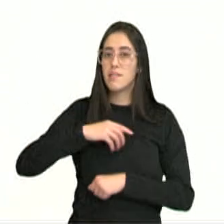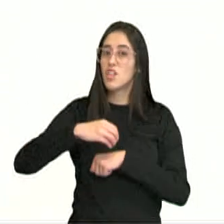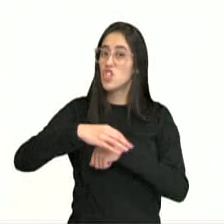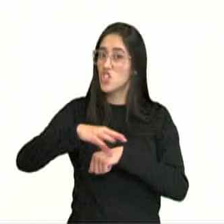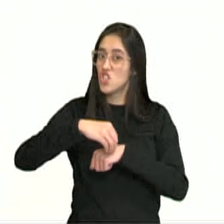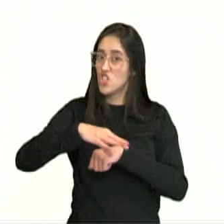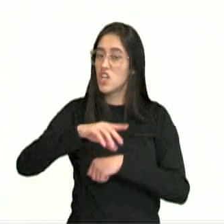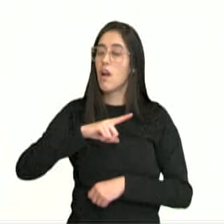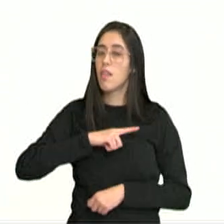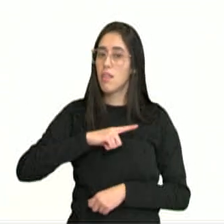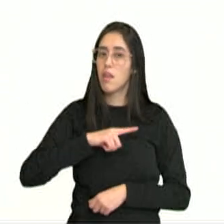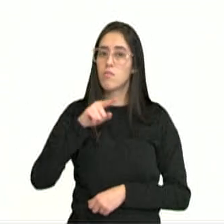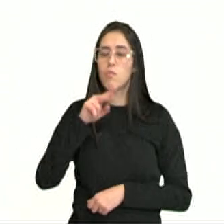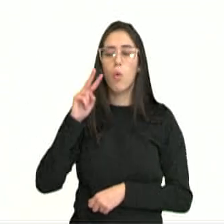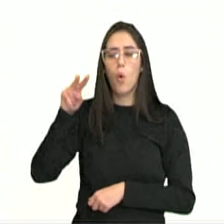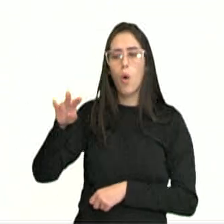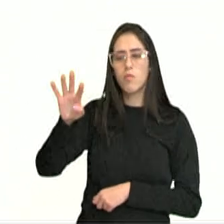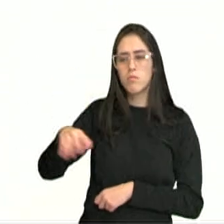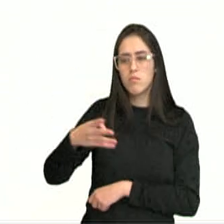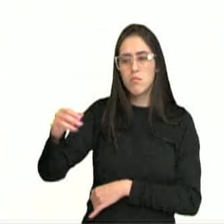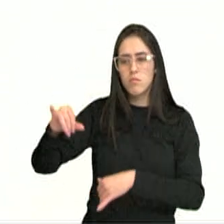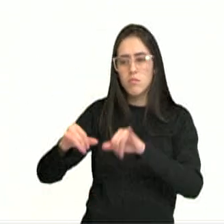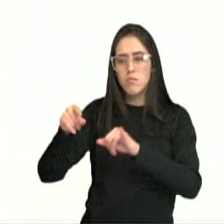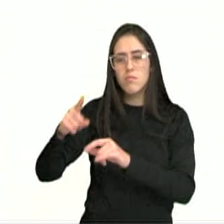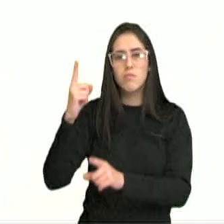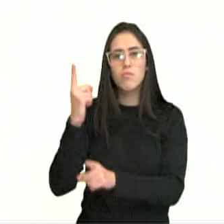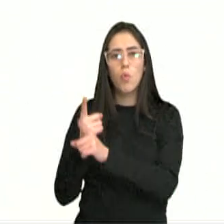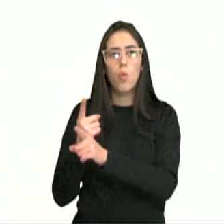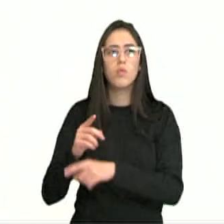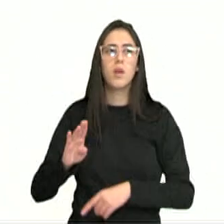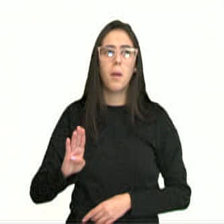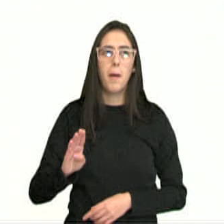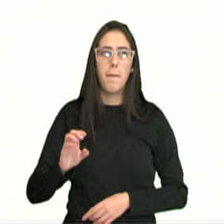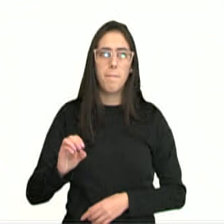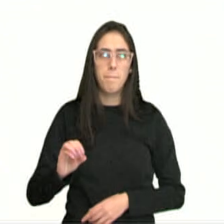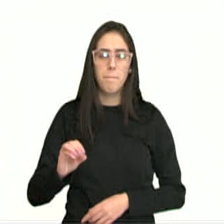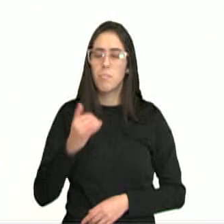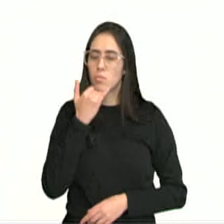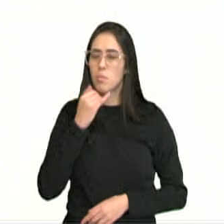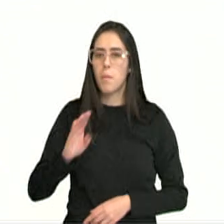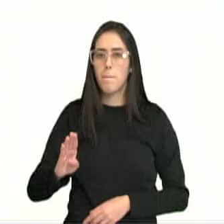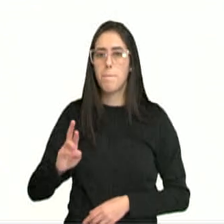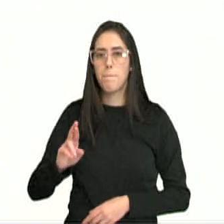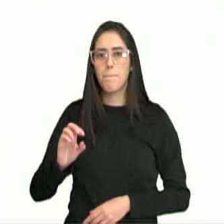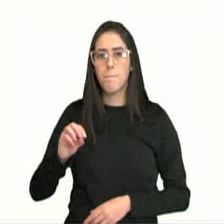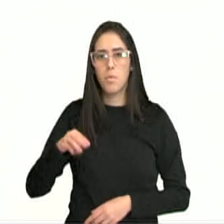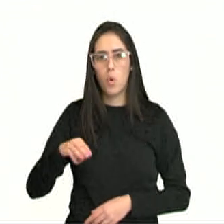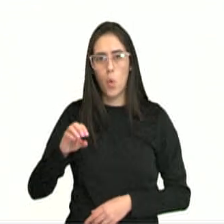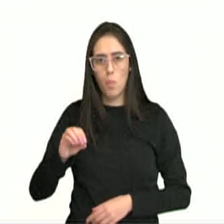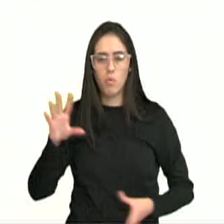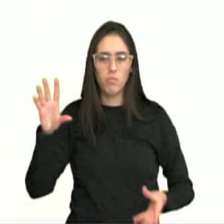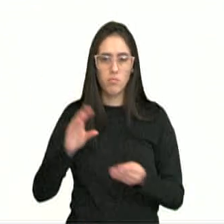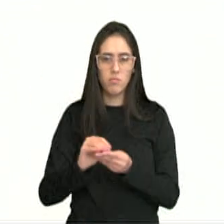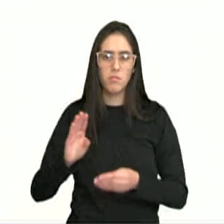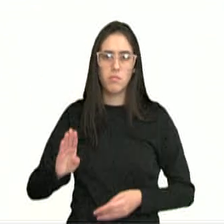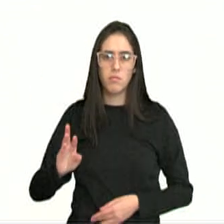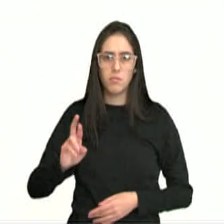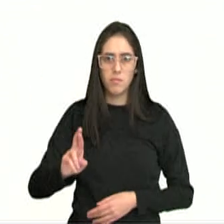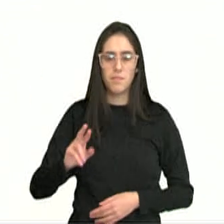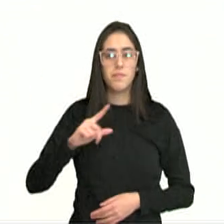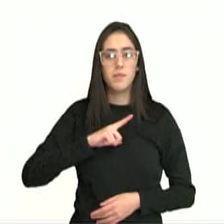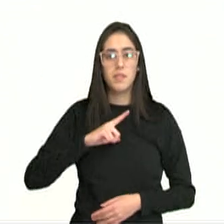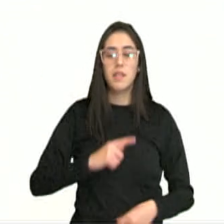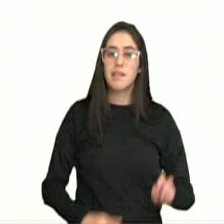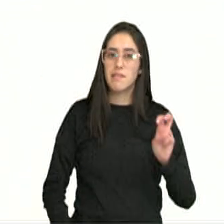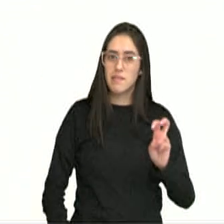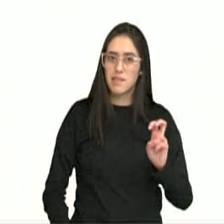tabela periódica, chegamos ao elemento químico bromo, Br. Pois com 5 elétrons no